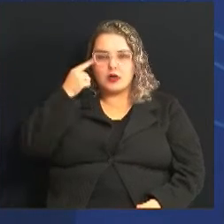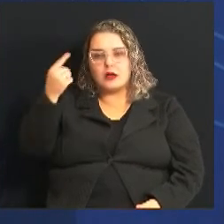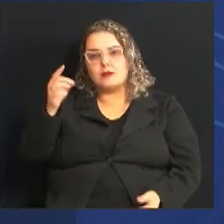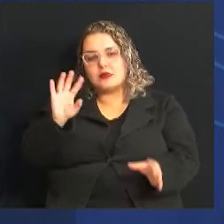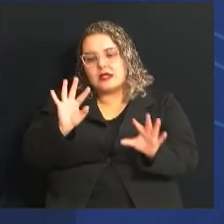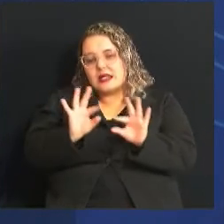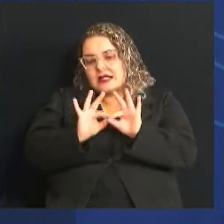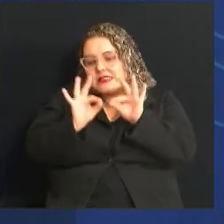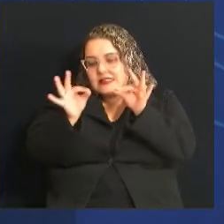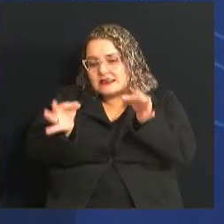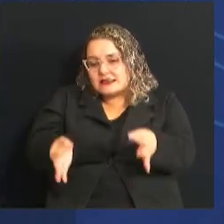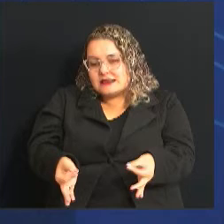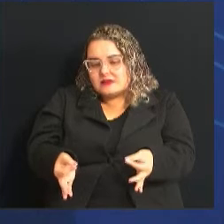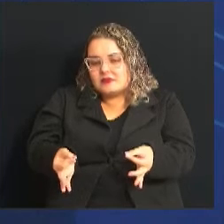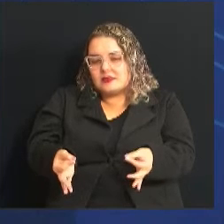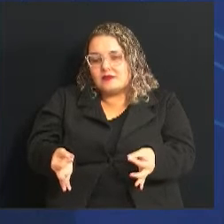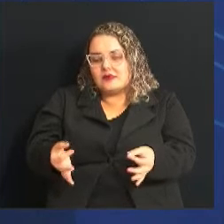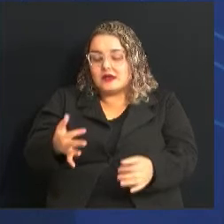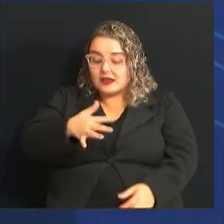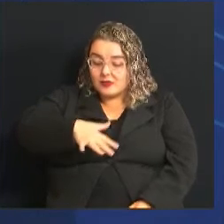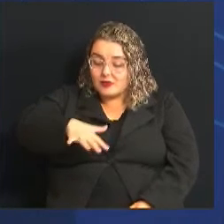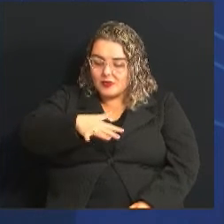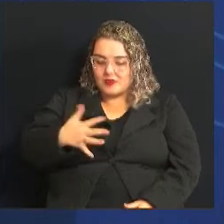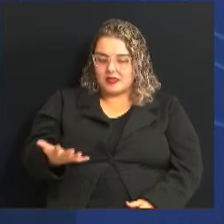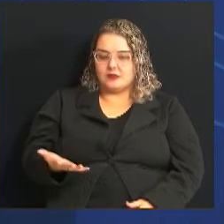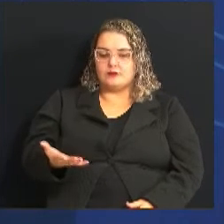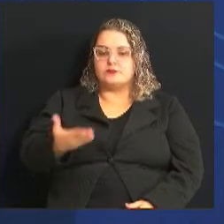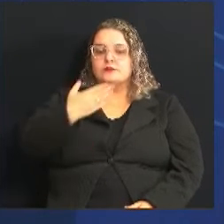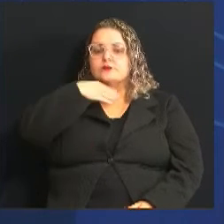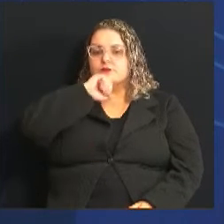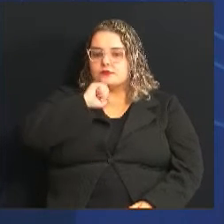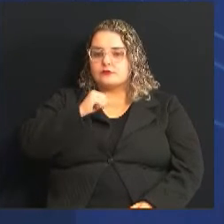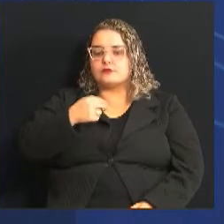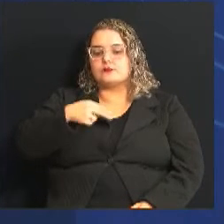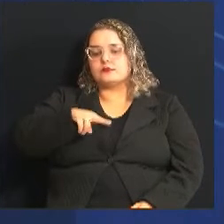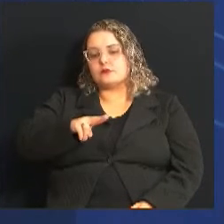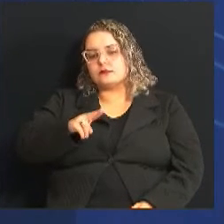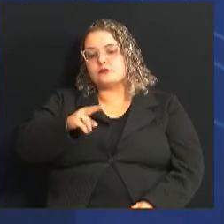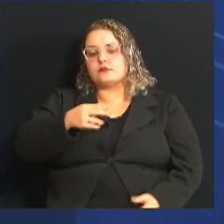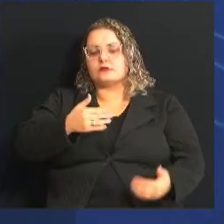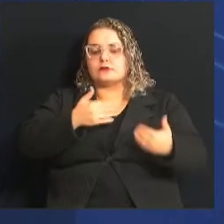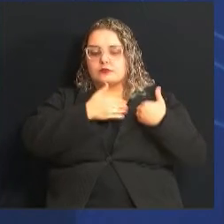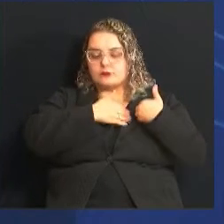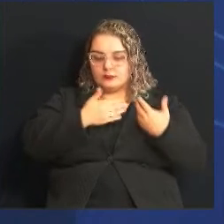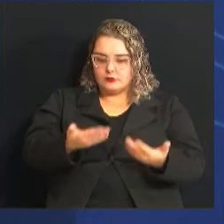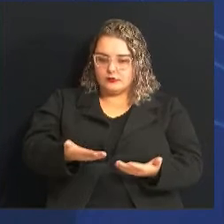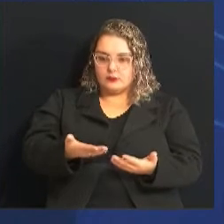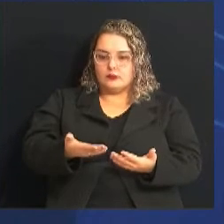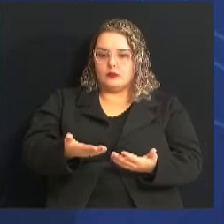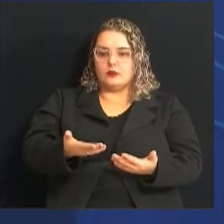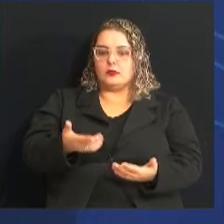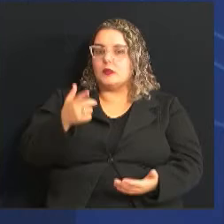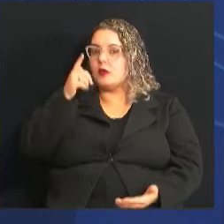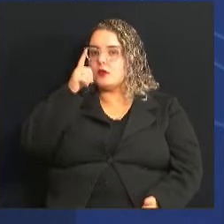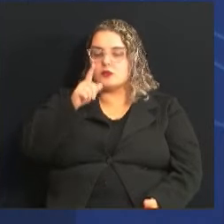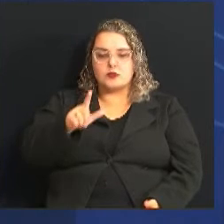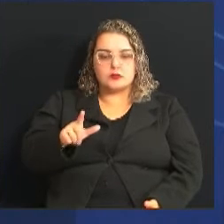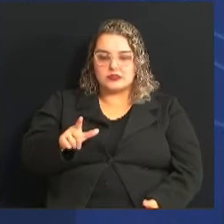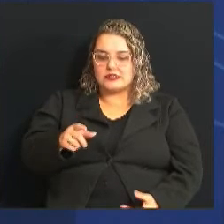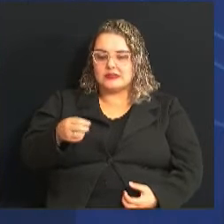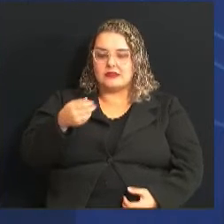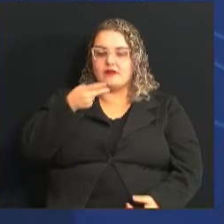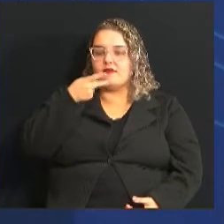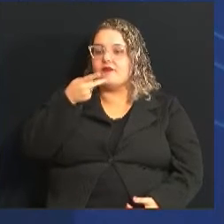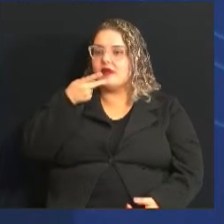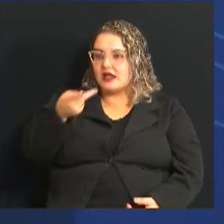simplificar a situação, né? Se o pai ou o responsável ele não conseguir contar para a criança,